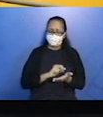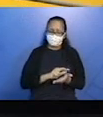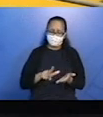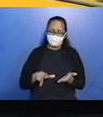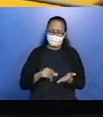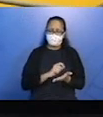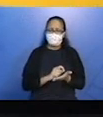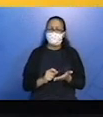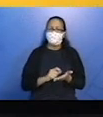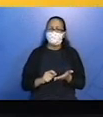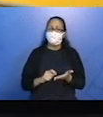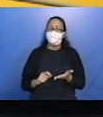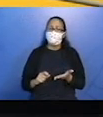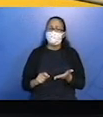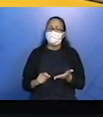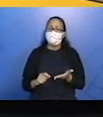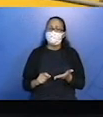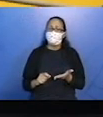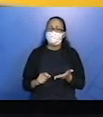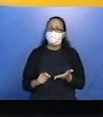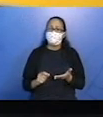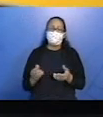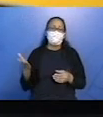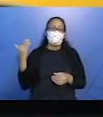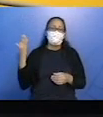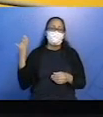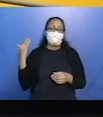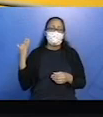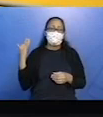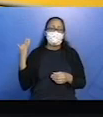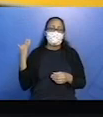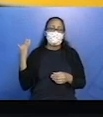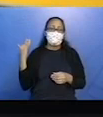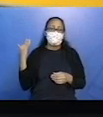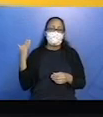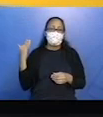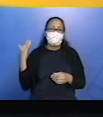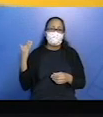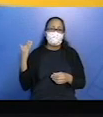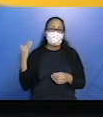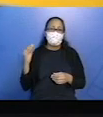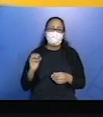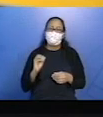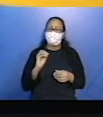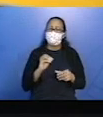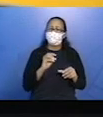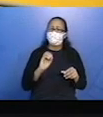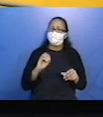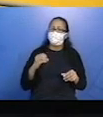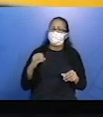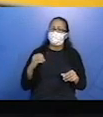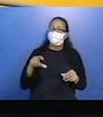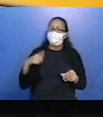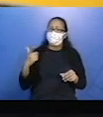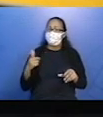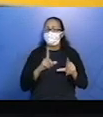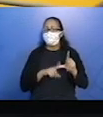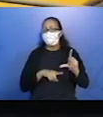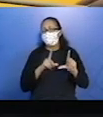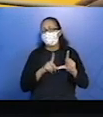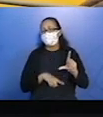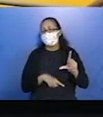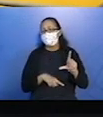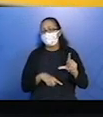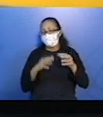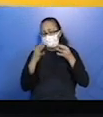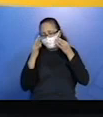produções, quando vocês vão escrever referente ao passado, vocês estão colocando outra letra que não é o U no final. Então prestem atenção. Quando